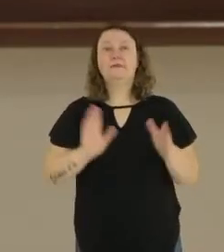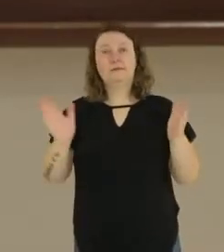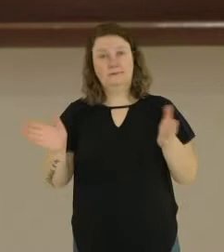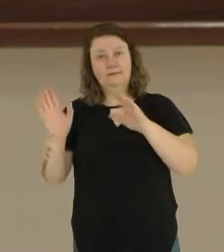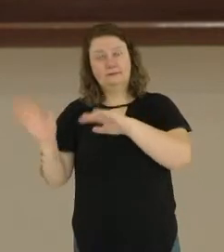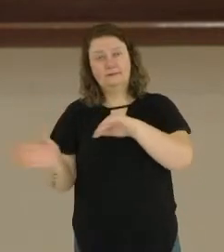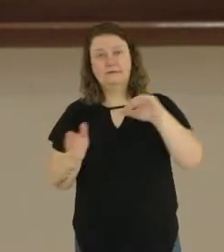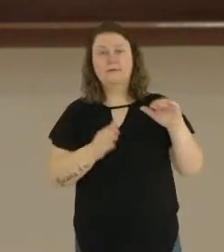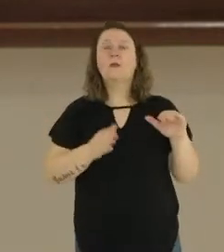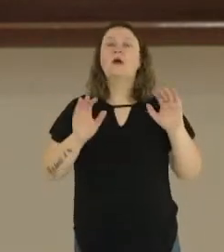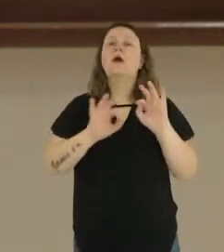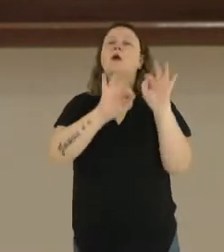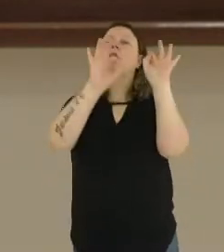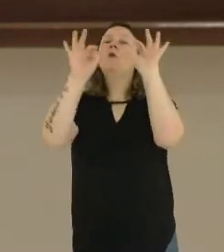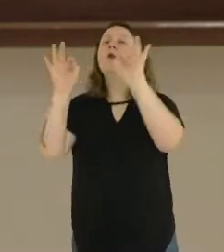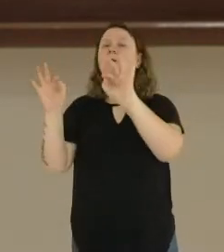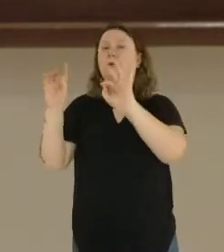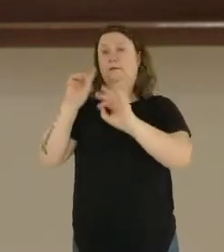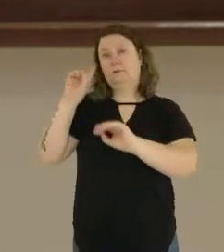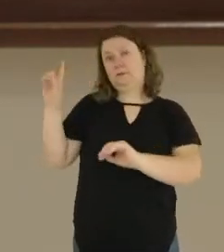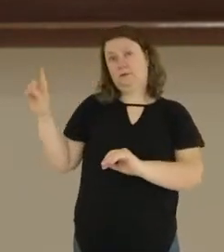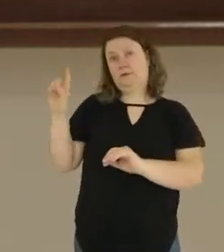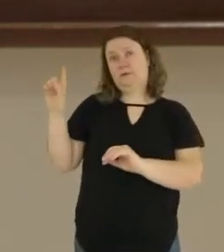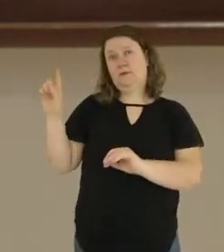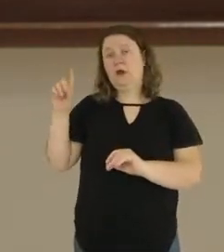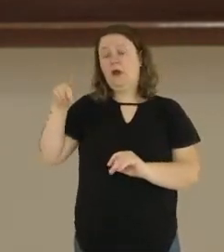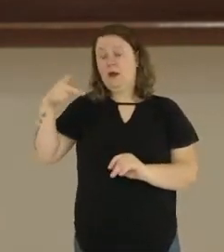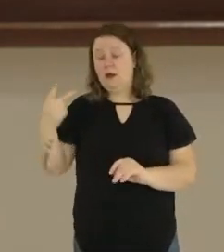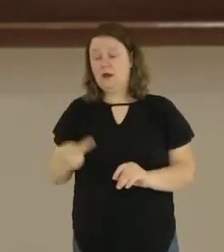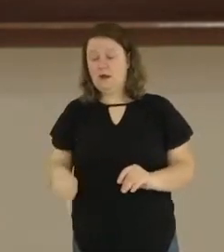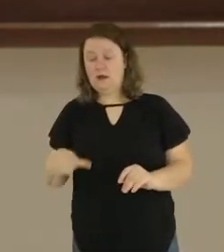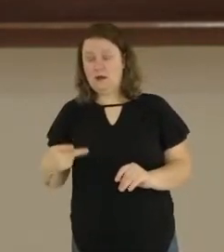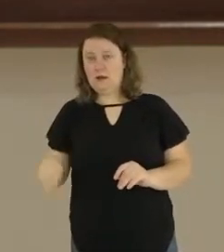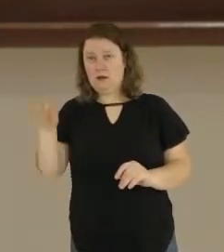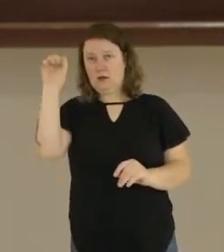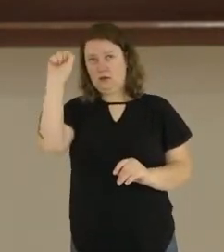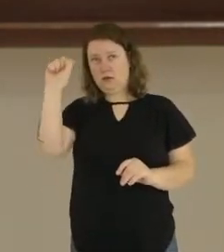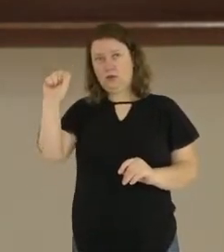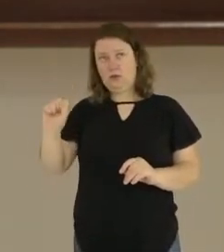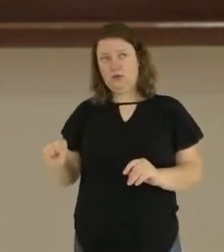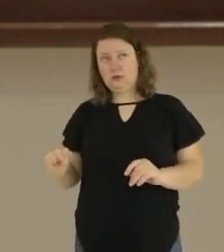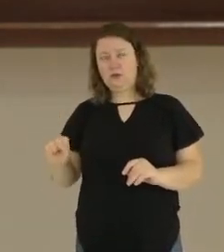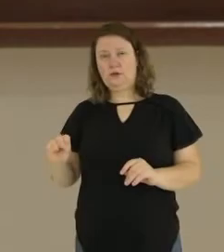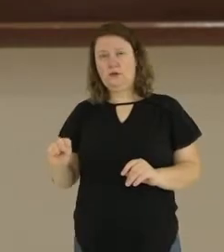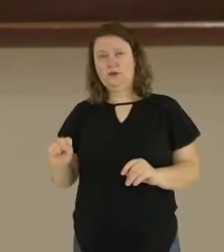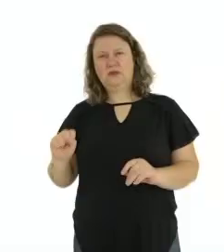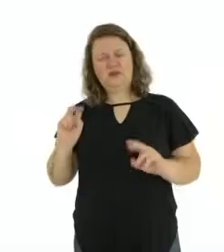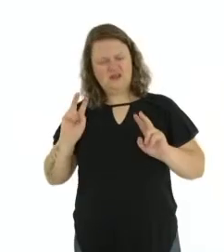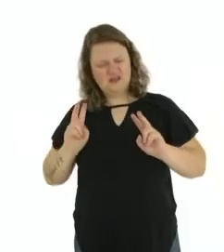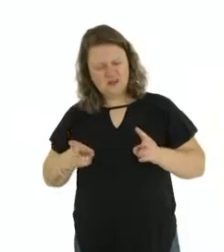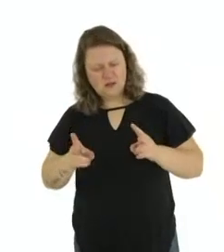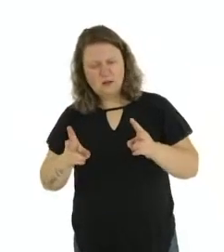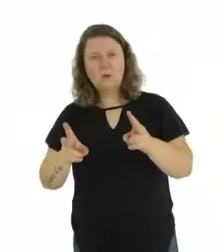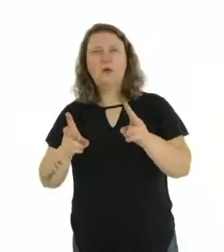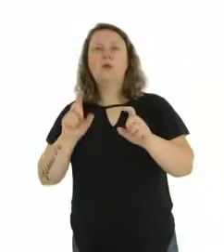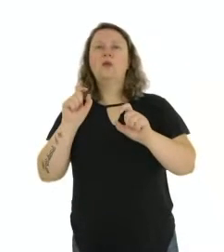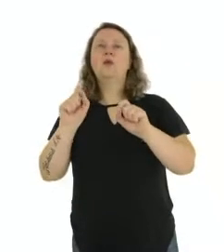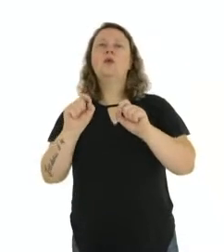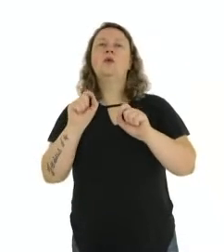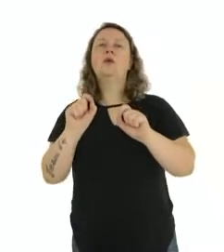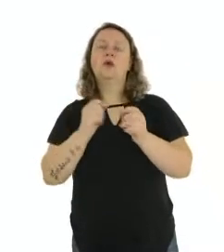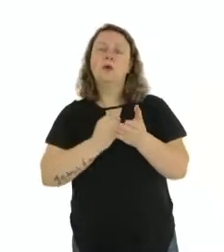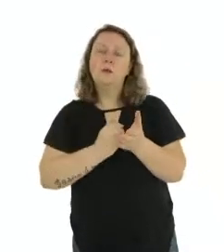Bom, no caso específico aqui da região sul do Brasil, desde cedo o Império